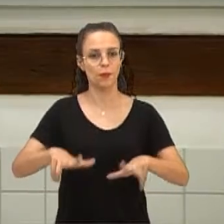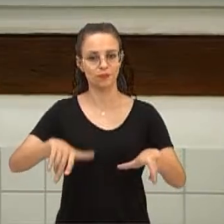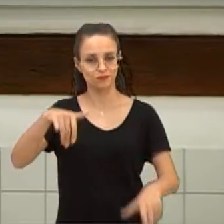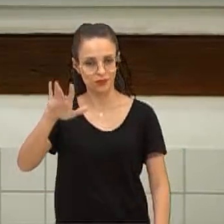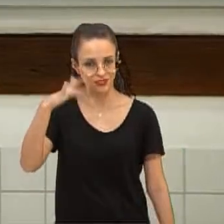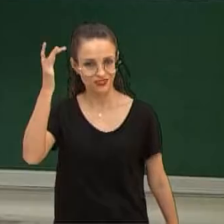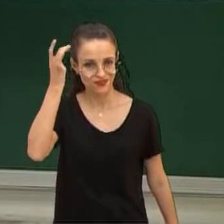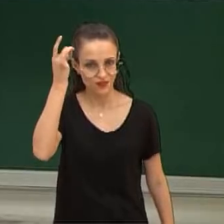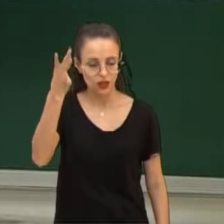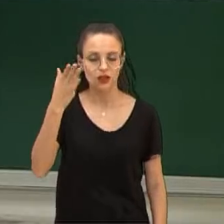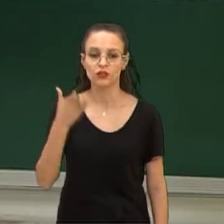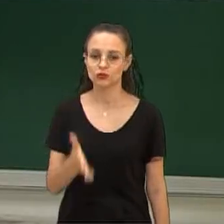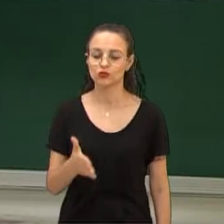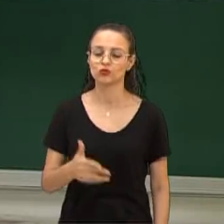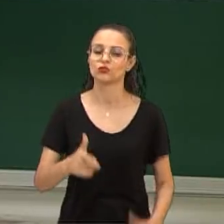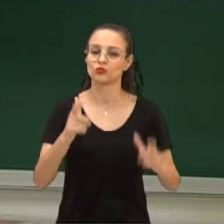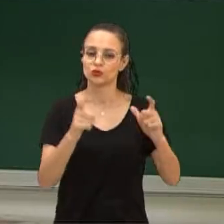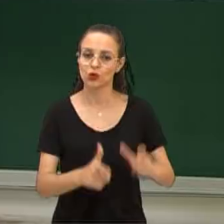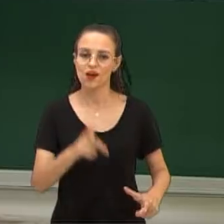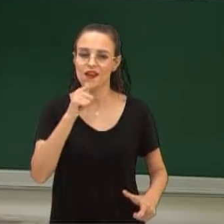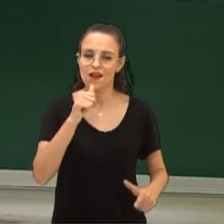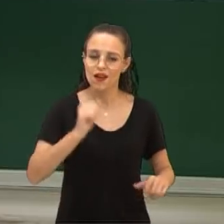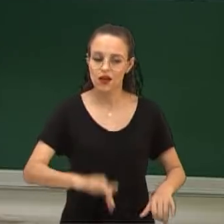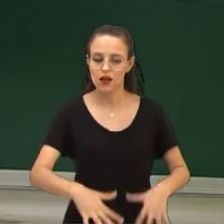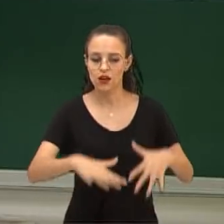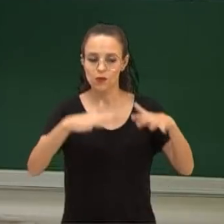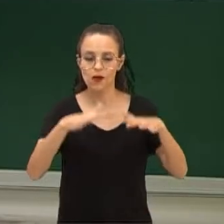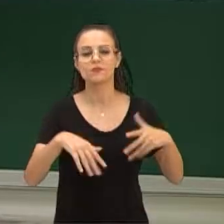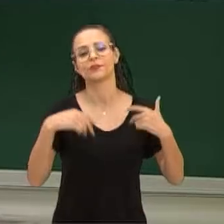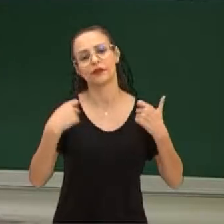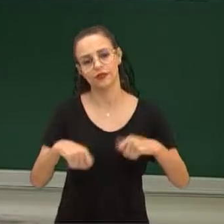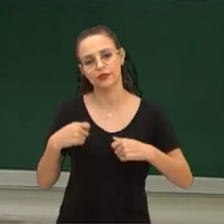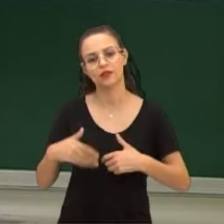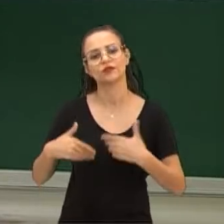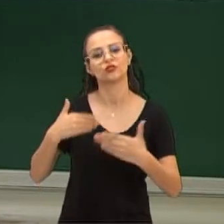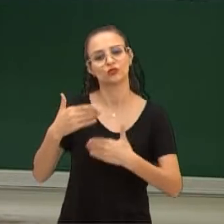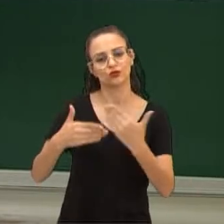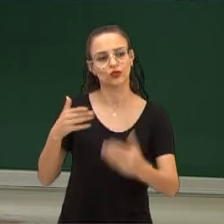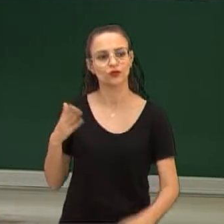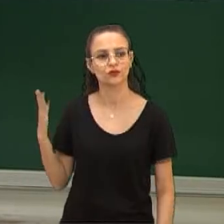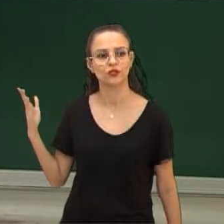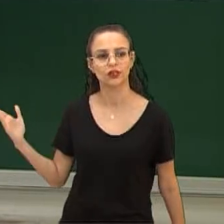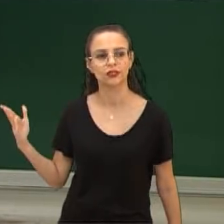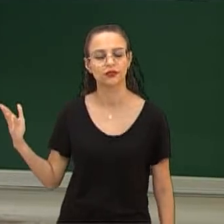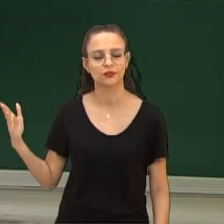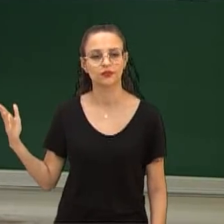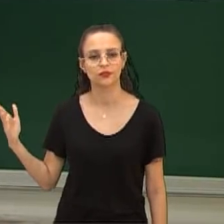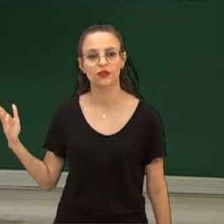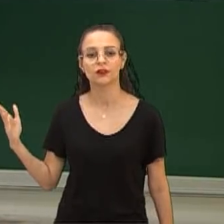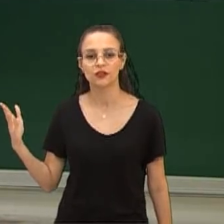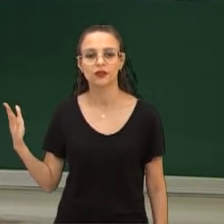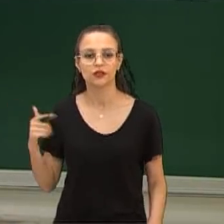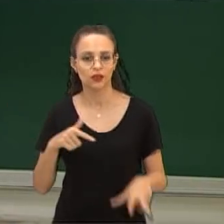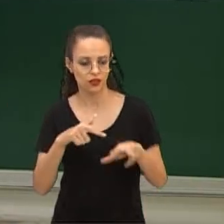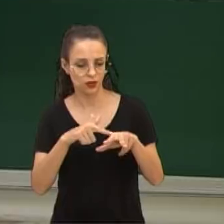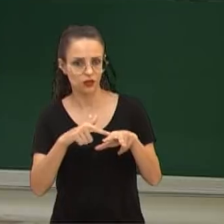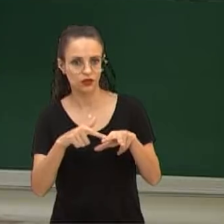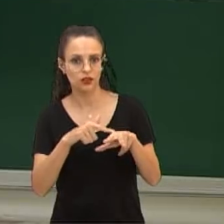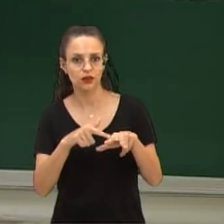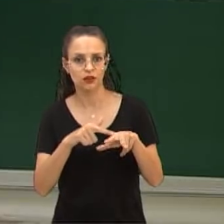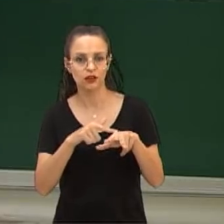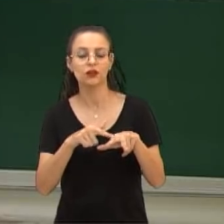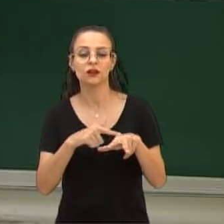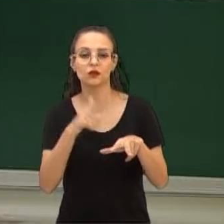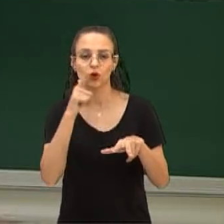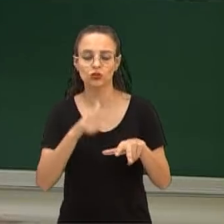facilidade por esses locais inundados, precisaram desenvolver aqui, ó, a membrana digital para que pudessem desenvolver o